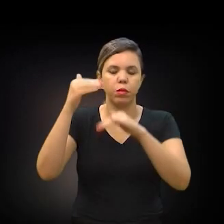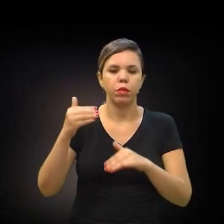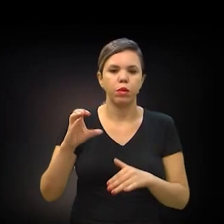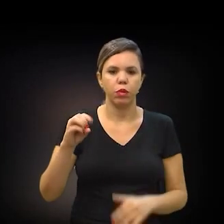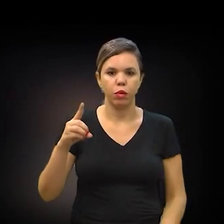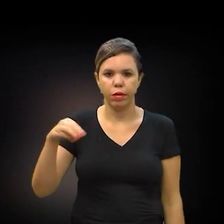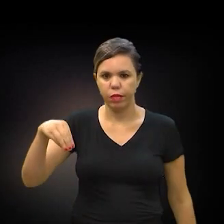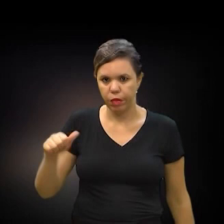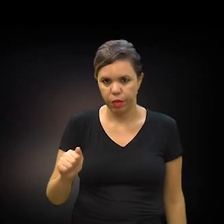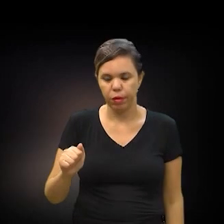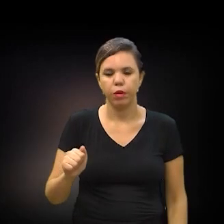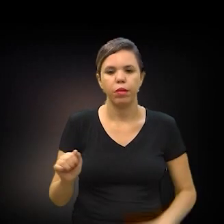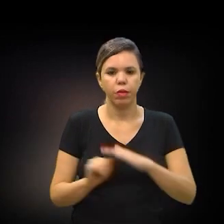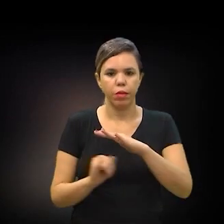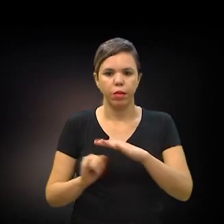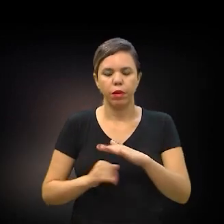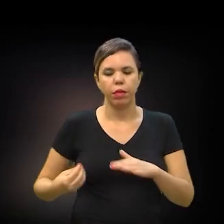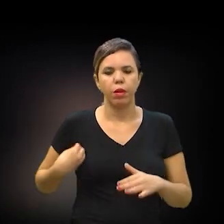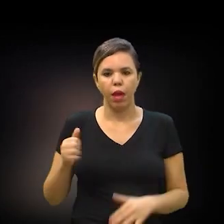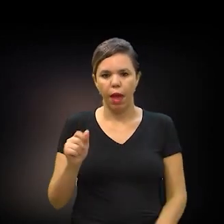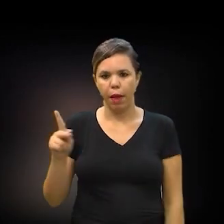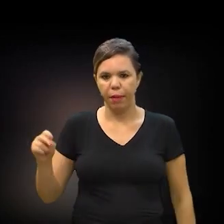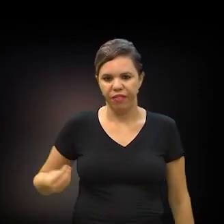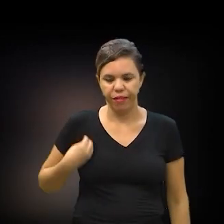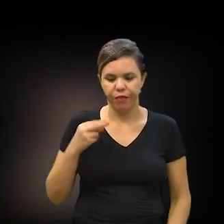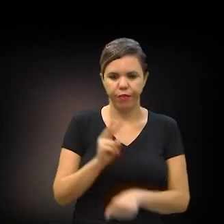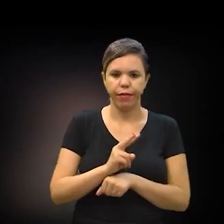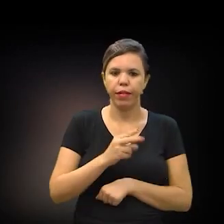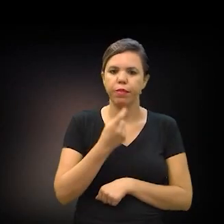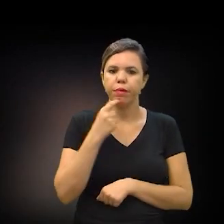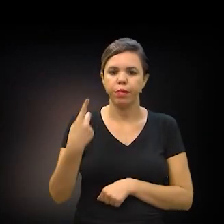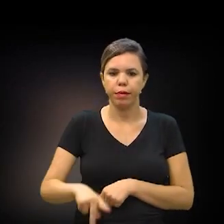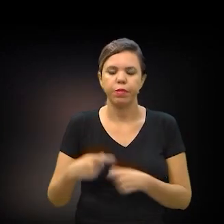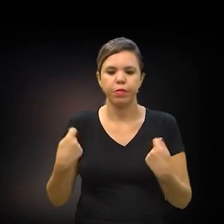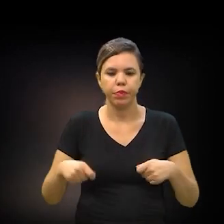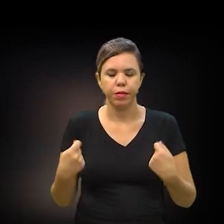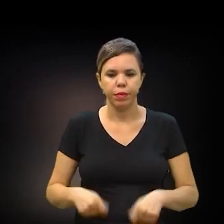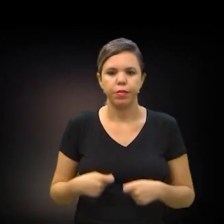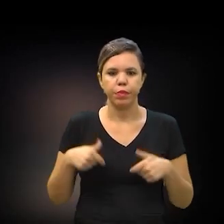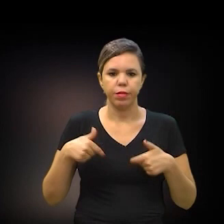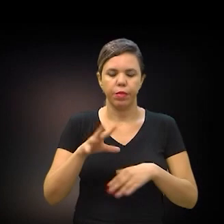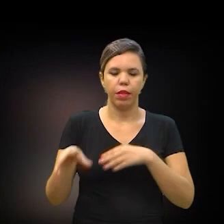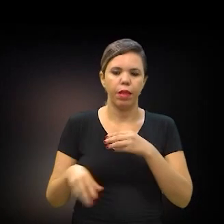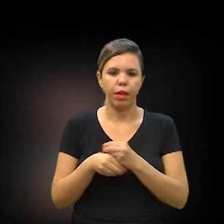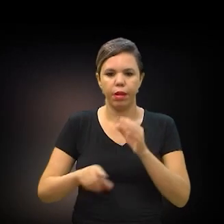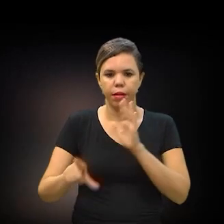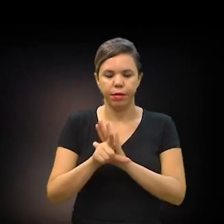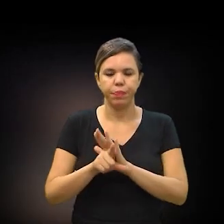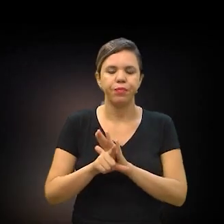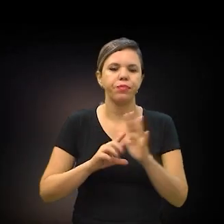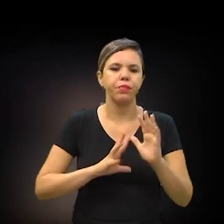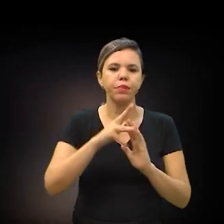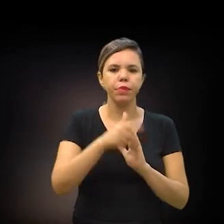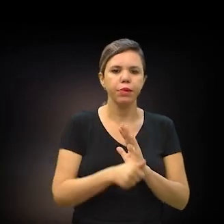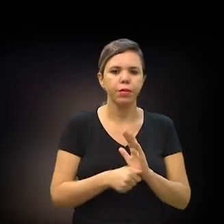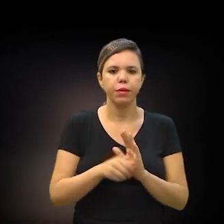iniciativas desenvolvidas pelo CONDEMA e pela ONG APA Viva para a preservação da APA Campinas e a necessidade de atualizações